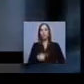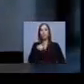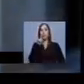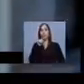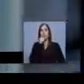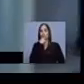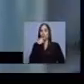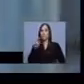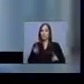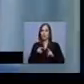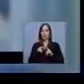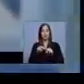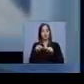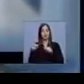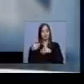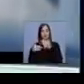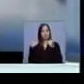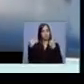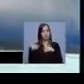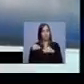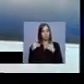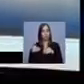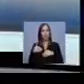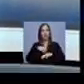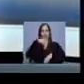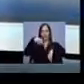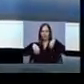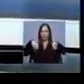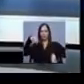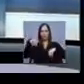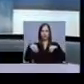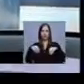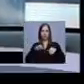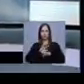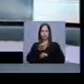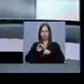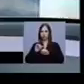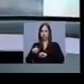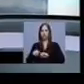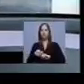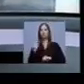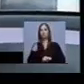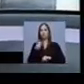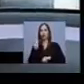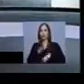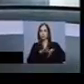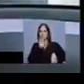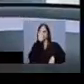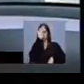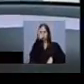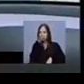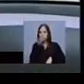mal vários edifícios e equipamentos urbanos foram destruídos por centenas de jovens de extrema esquerda no final